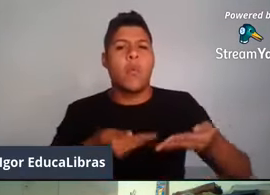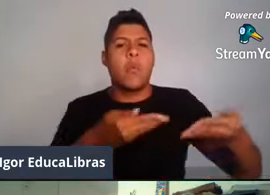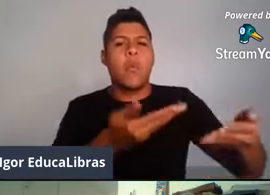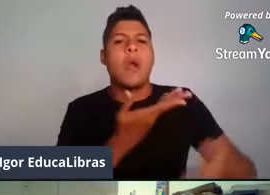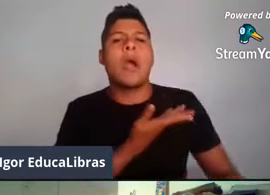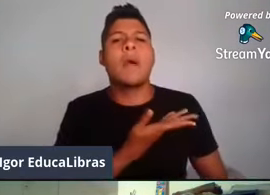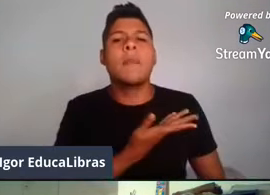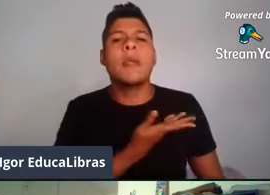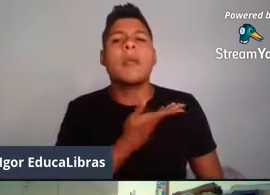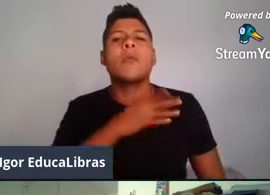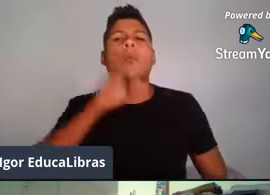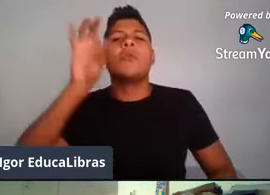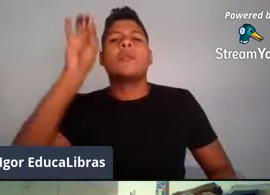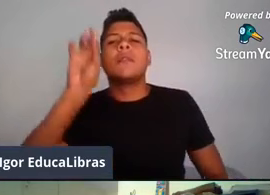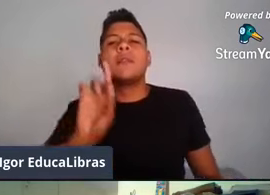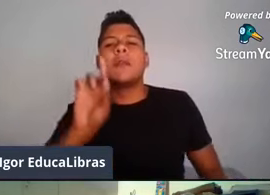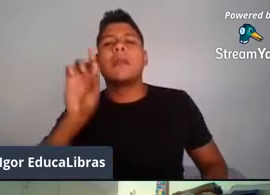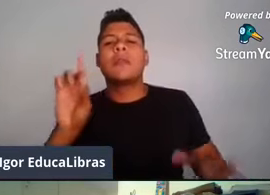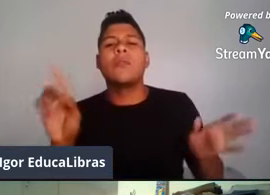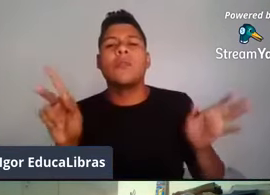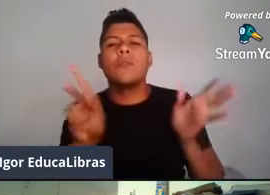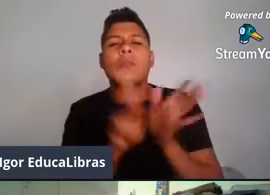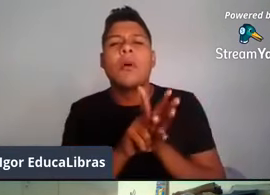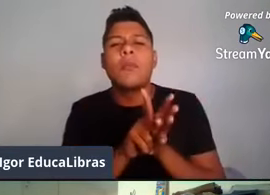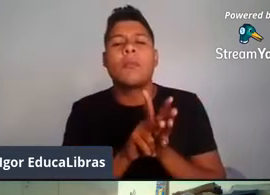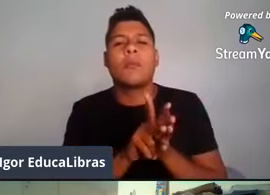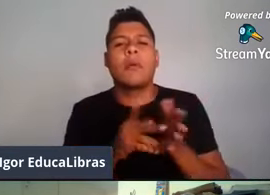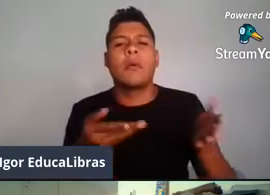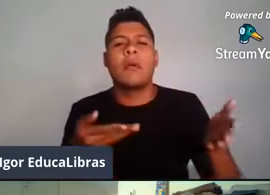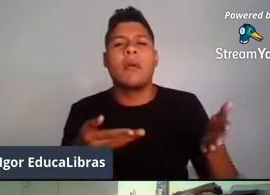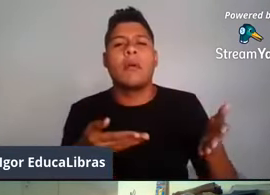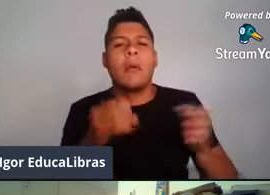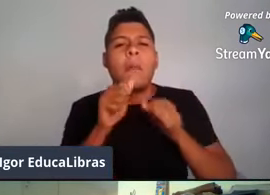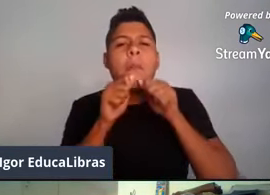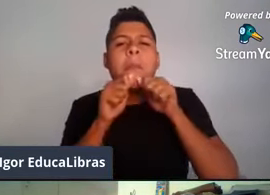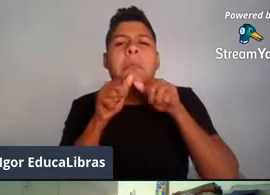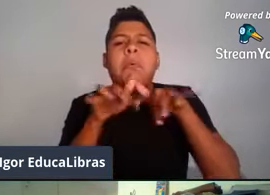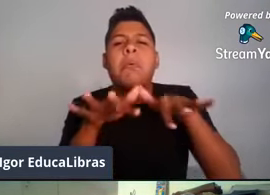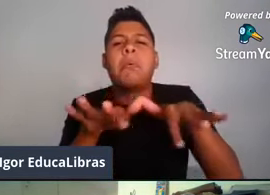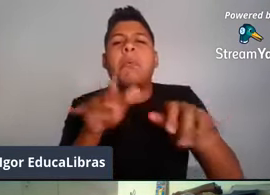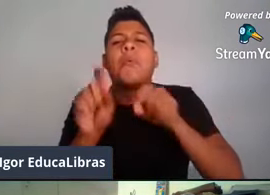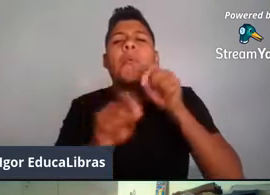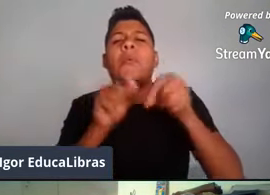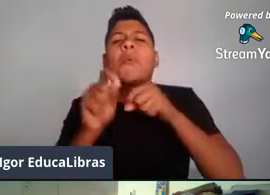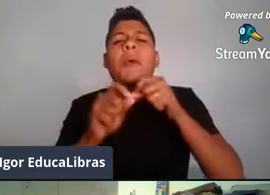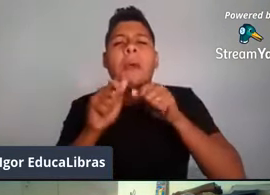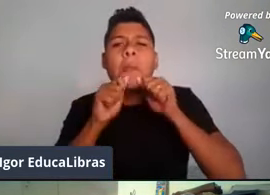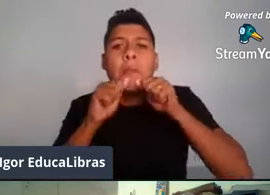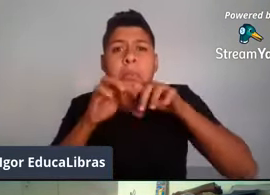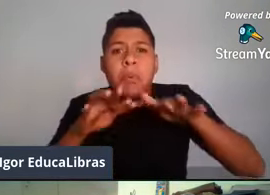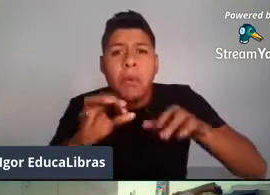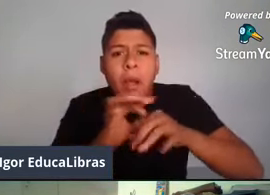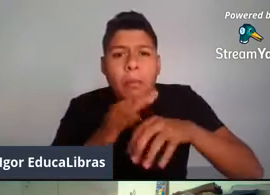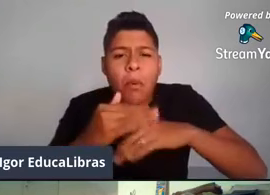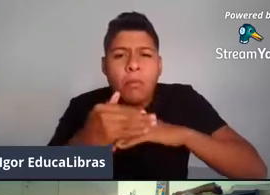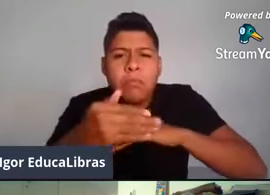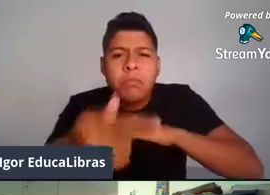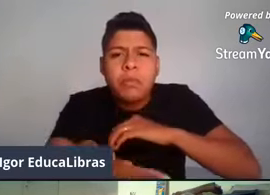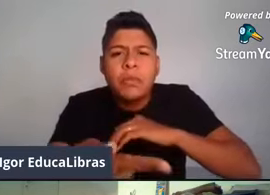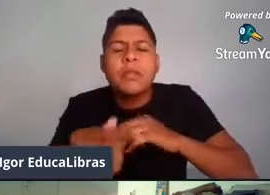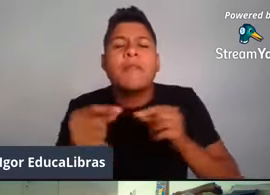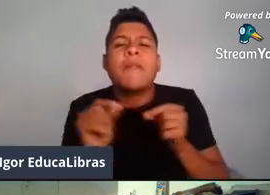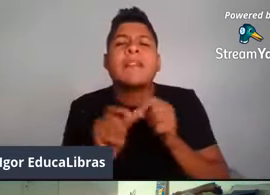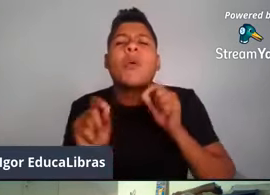questão do direito agora na pandemia, o que se espera da pós-pandemia, e eu vou tratar exatamente da